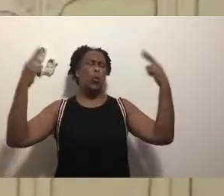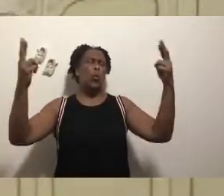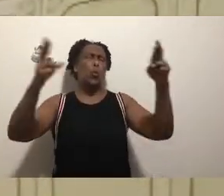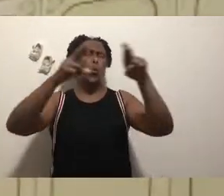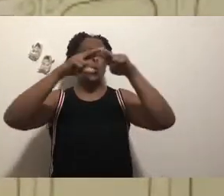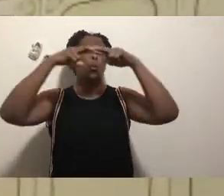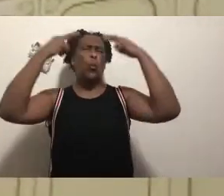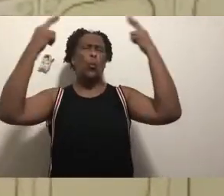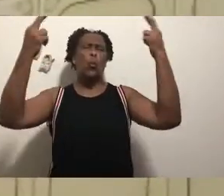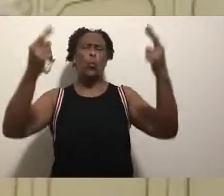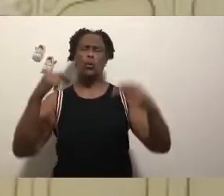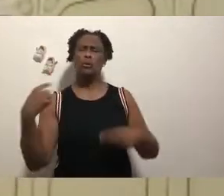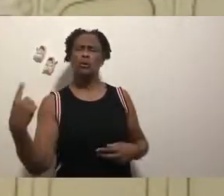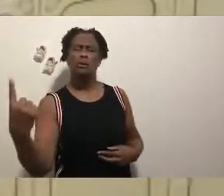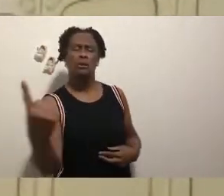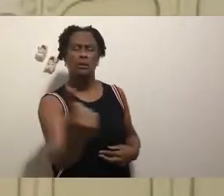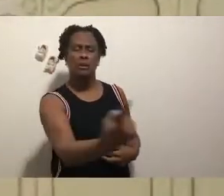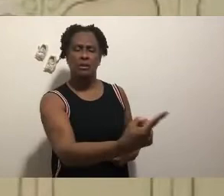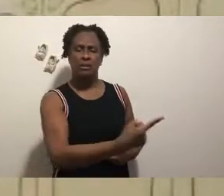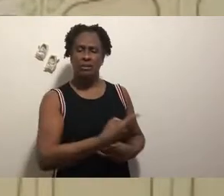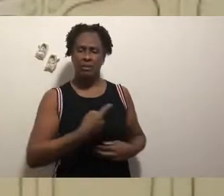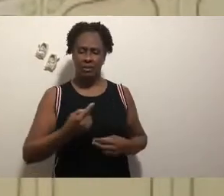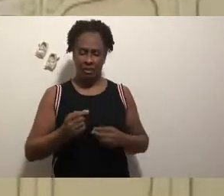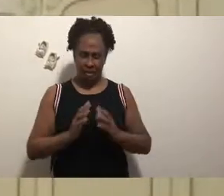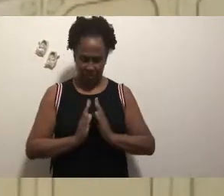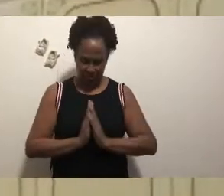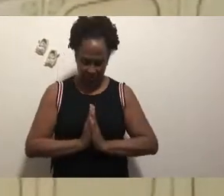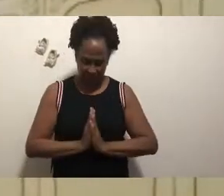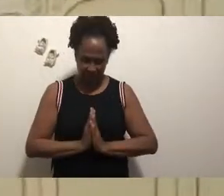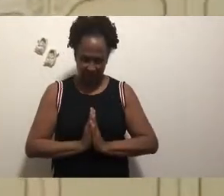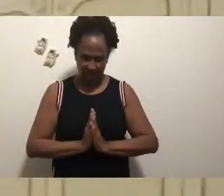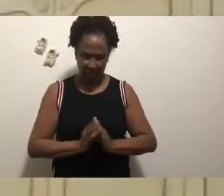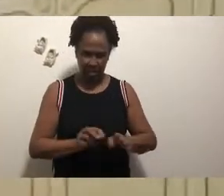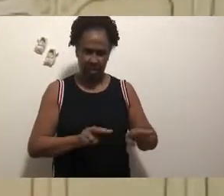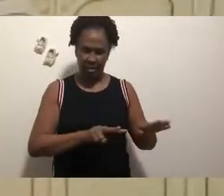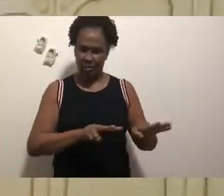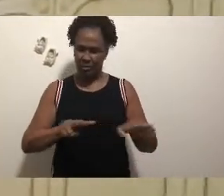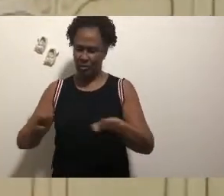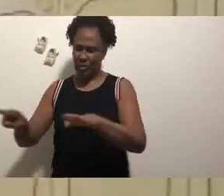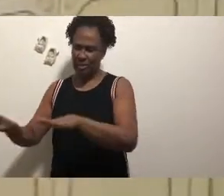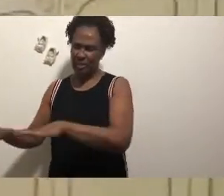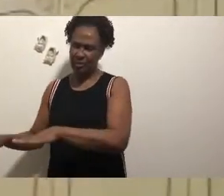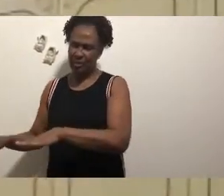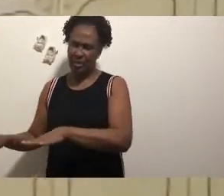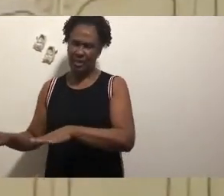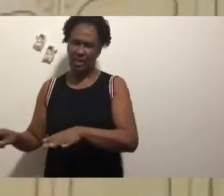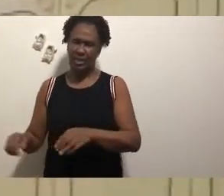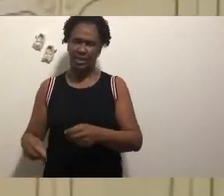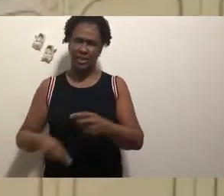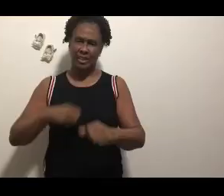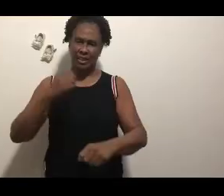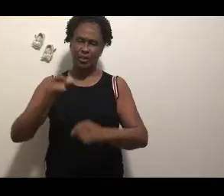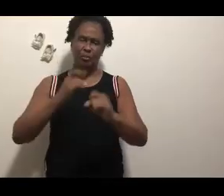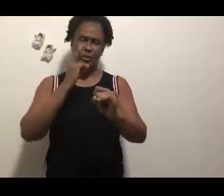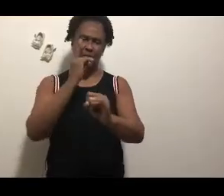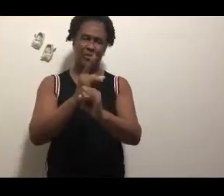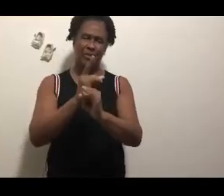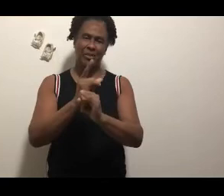nós. Amém. Até o próximo encontro. Boa semana para todos.